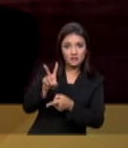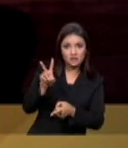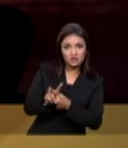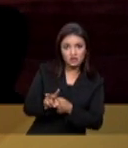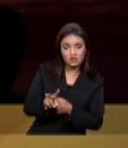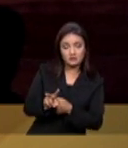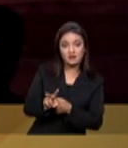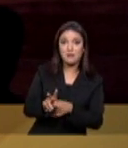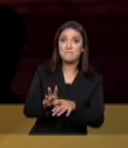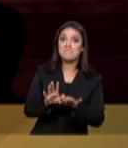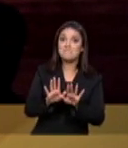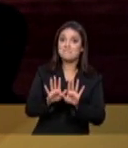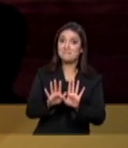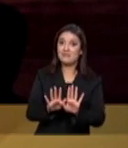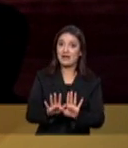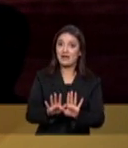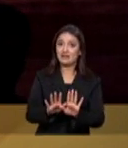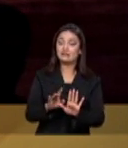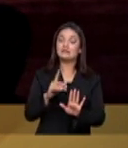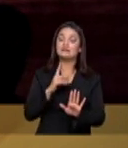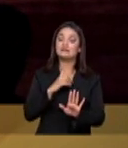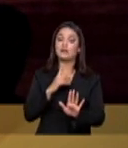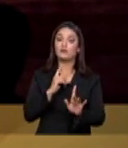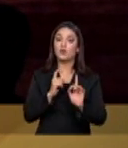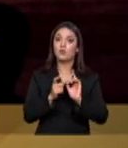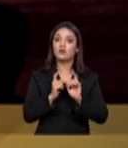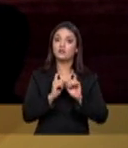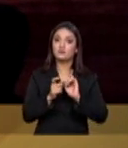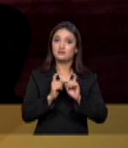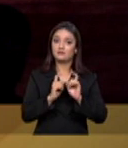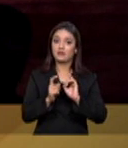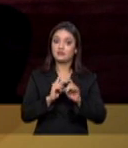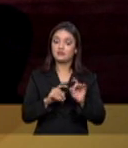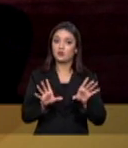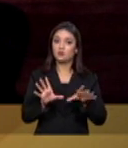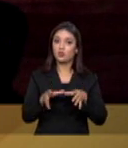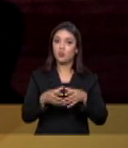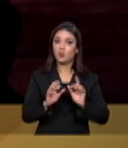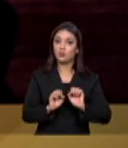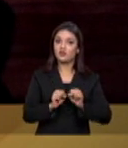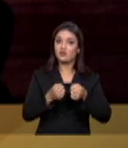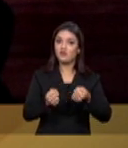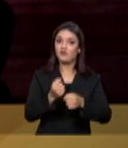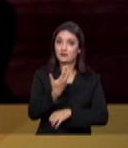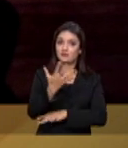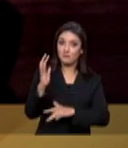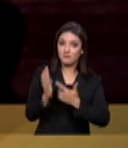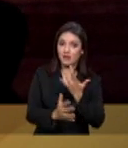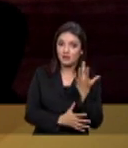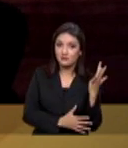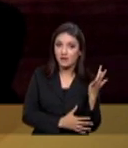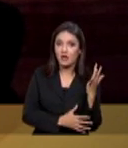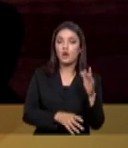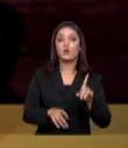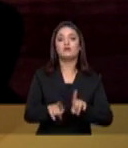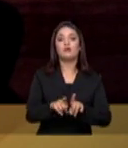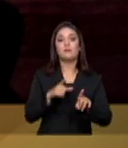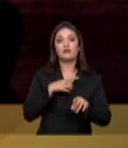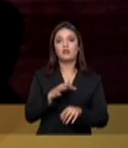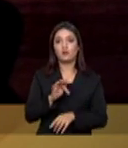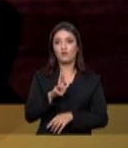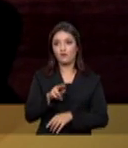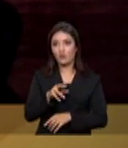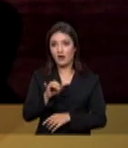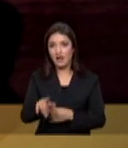mas colocando-a sob administração do órgão de defesa ambiental a Funai